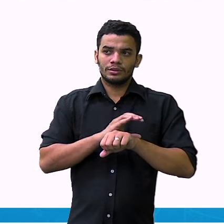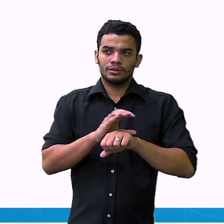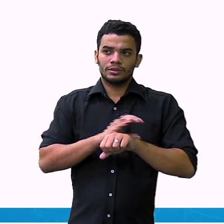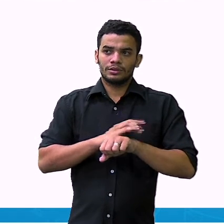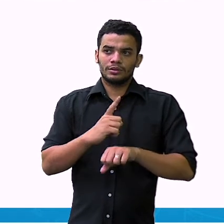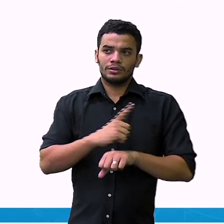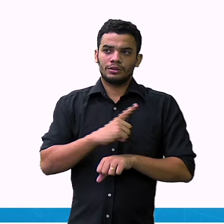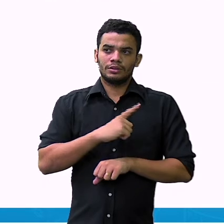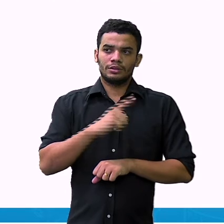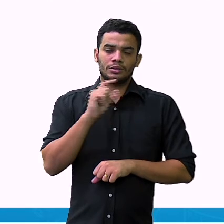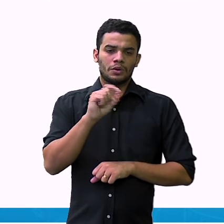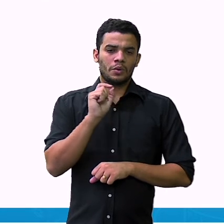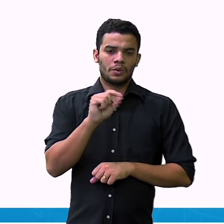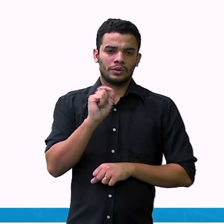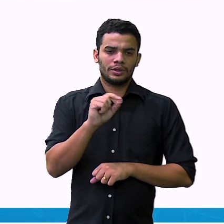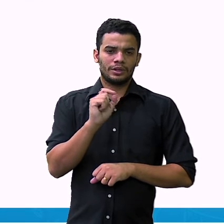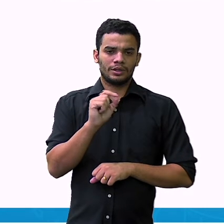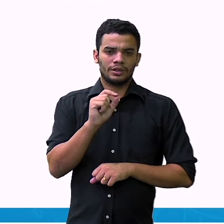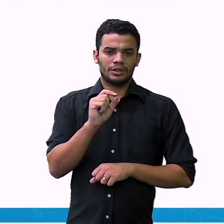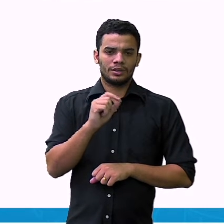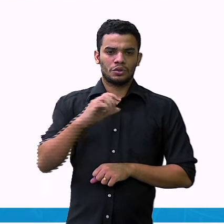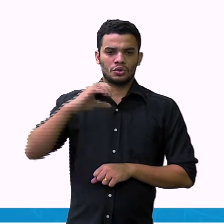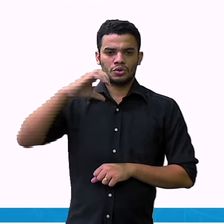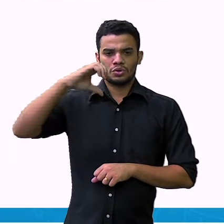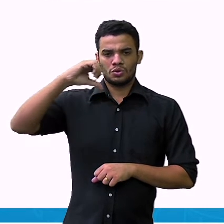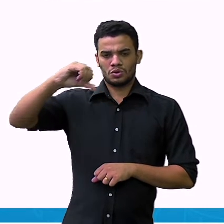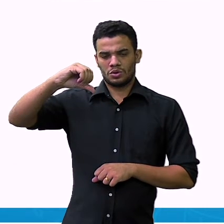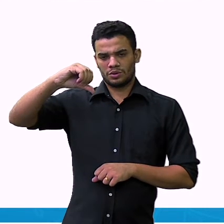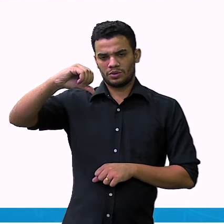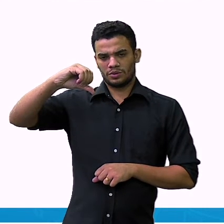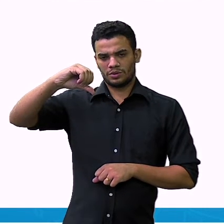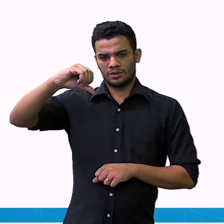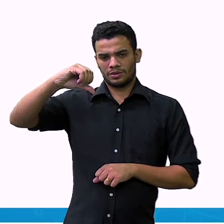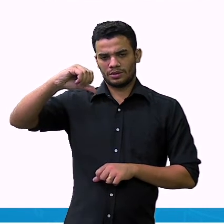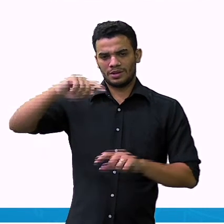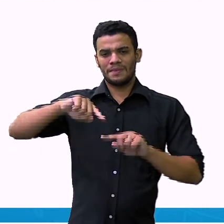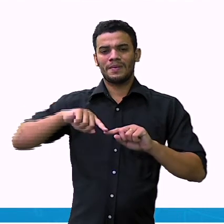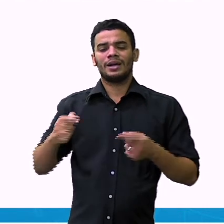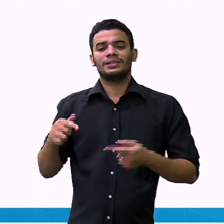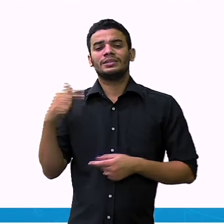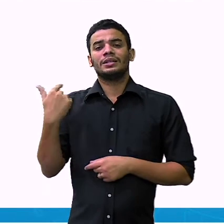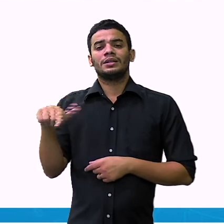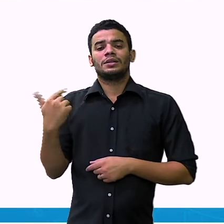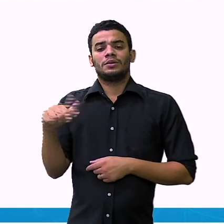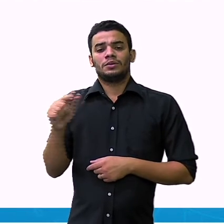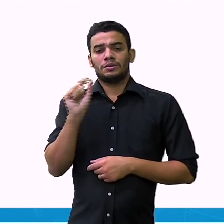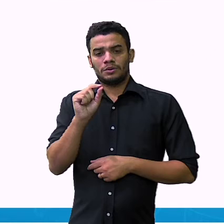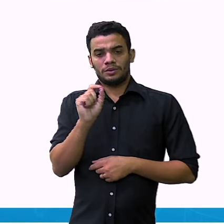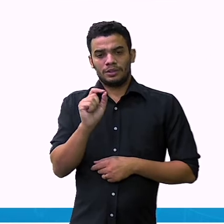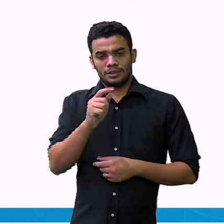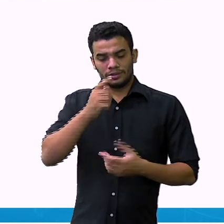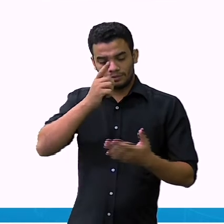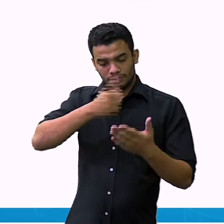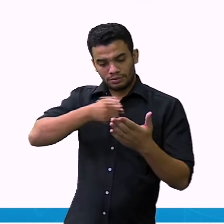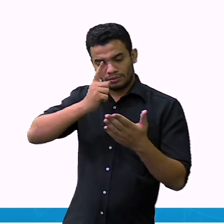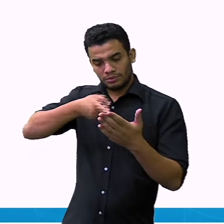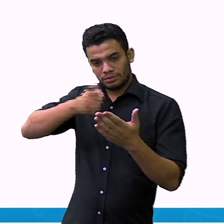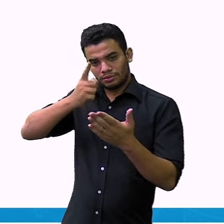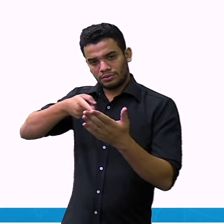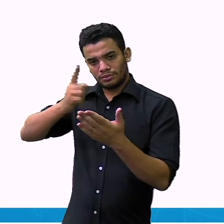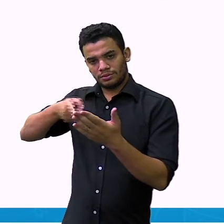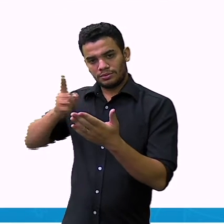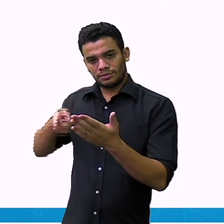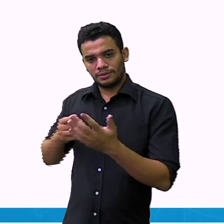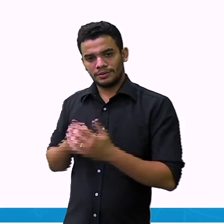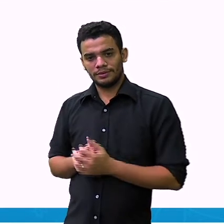para nós o total, mas não tem a contagem. Então, nós temos que colocar quantos riscos aqui? 9,